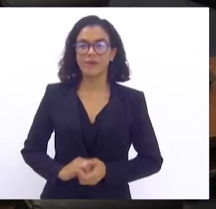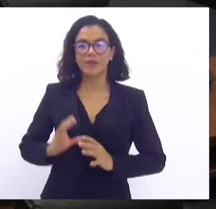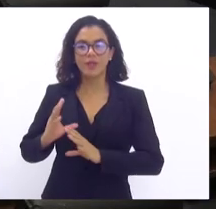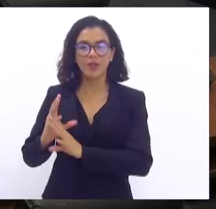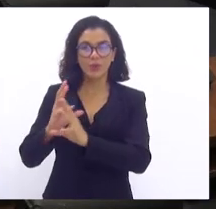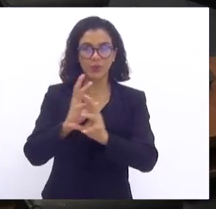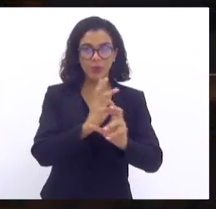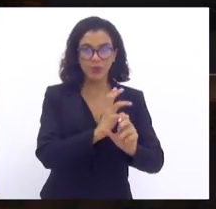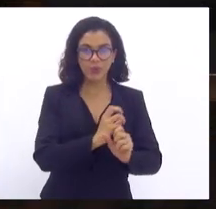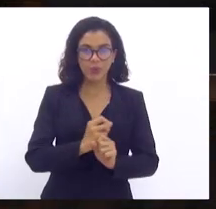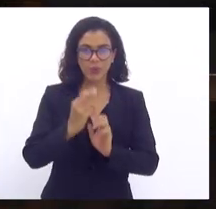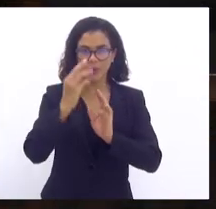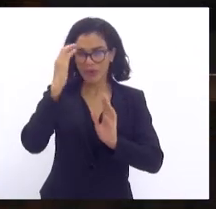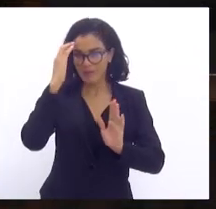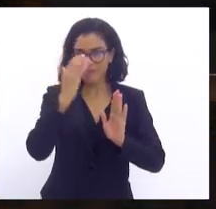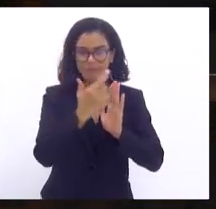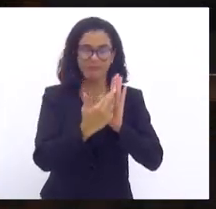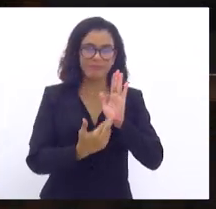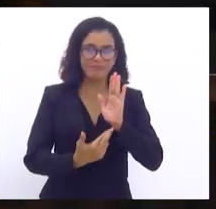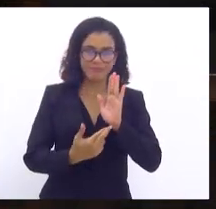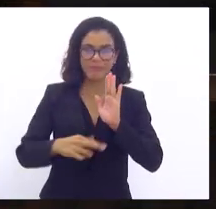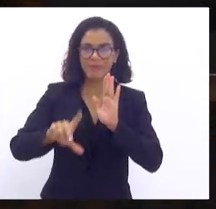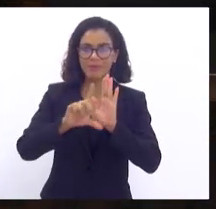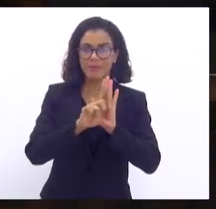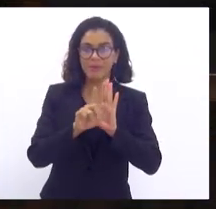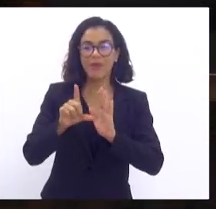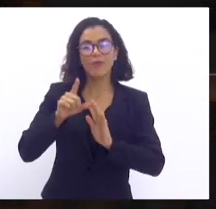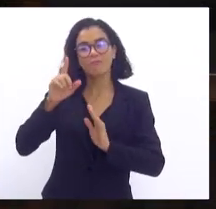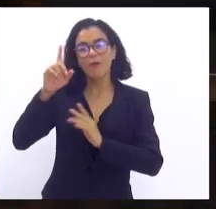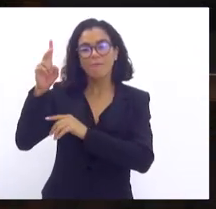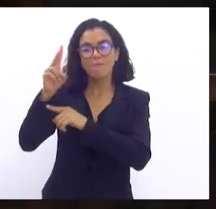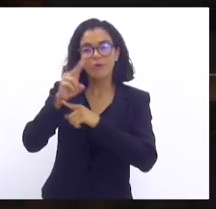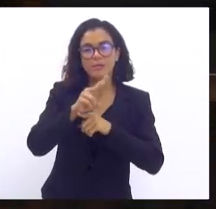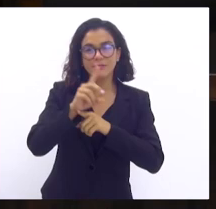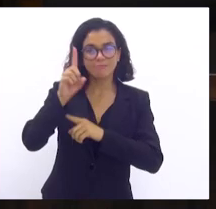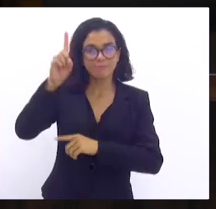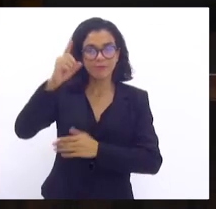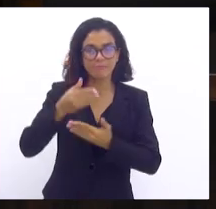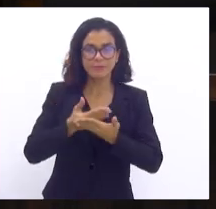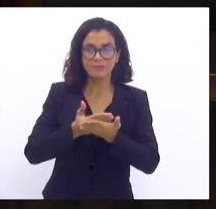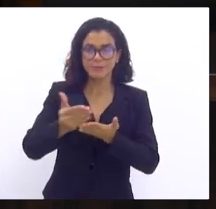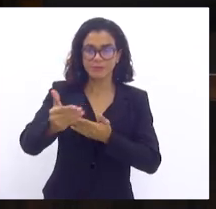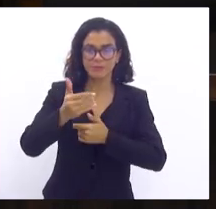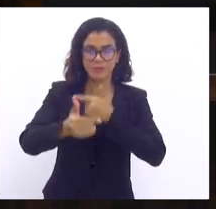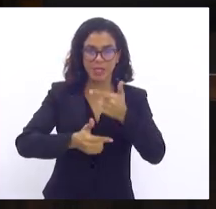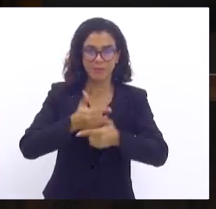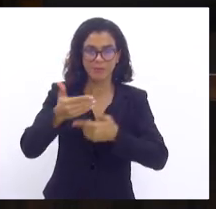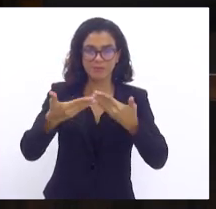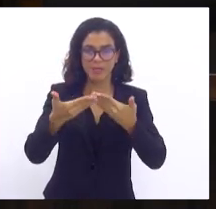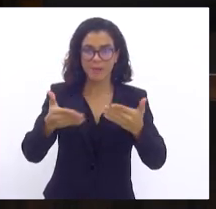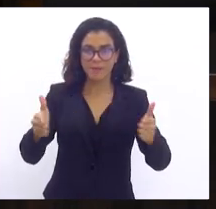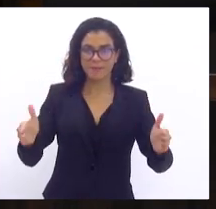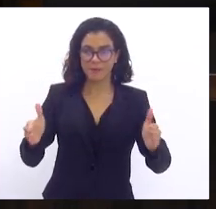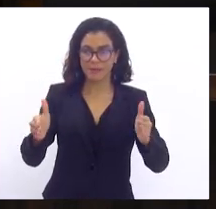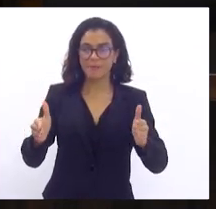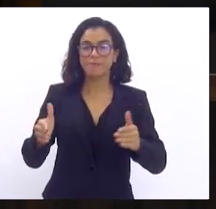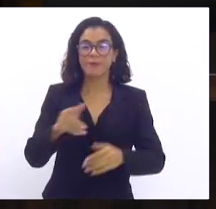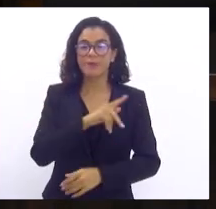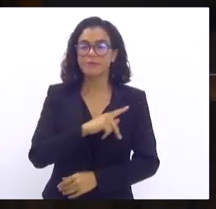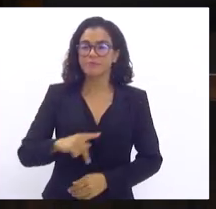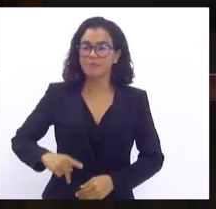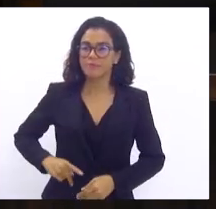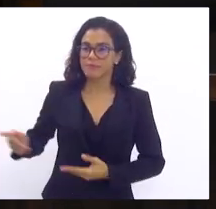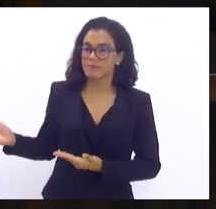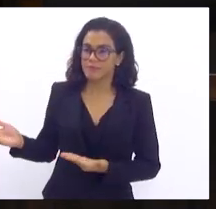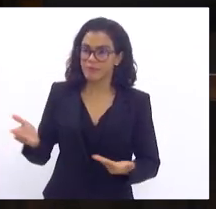Havendo números legal e sob a proteção de Deus, iniciamos nossos trabalhos. Está aberta a sessão. A presidência